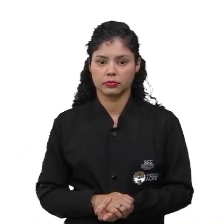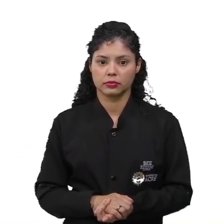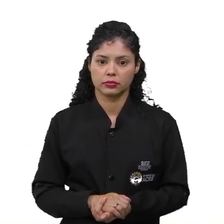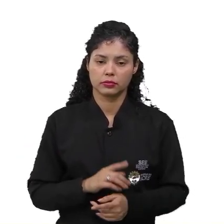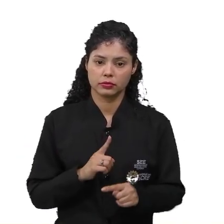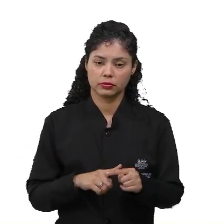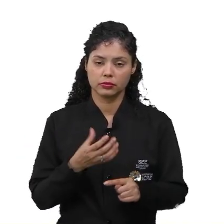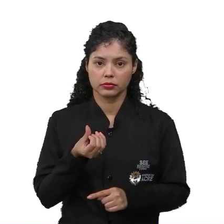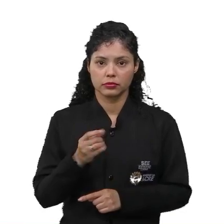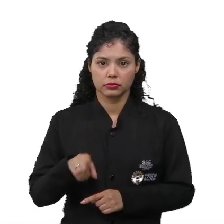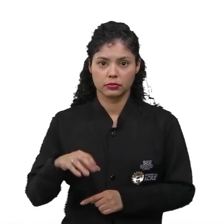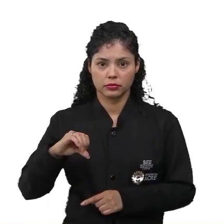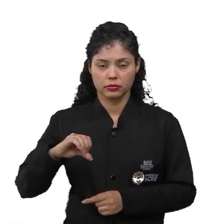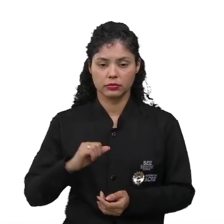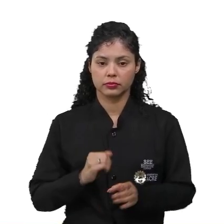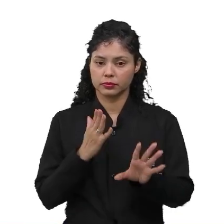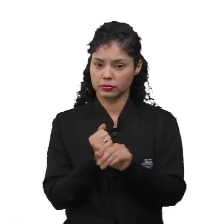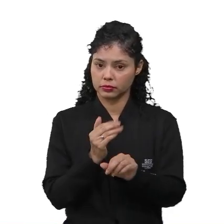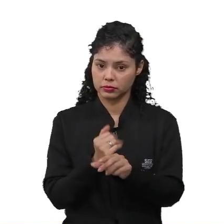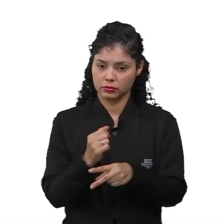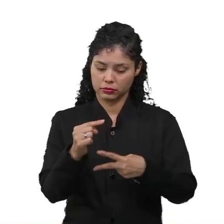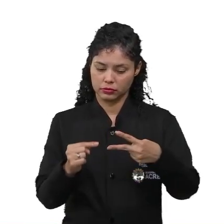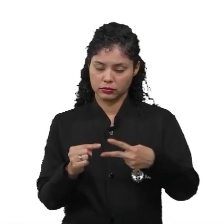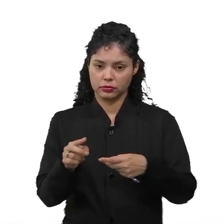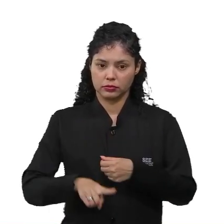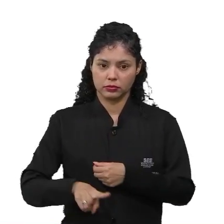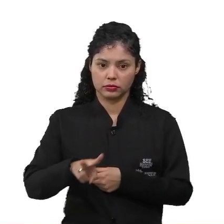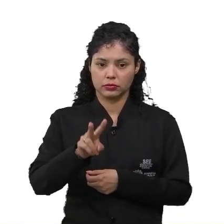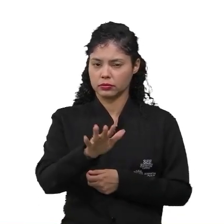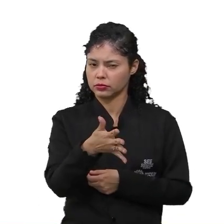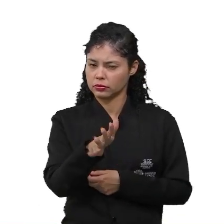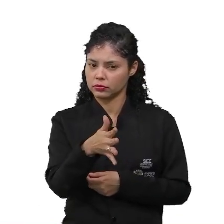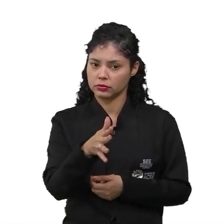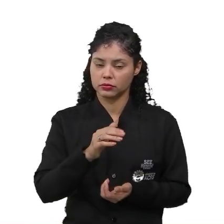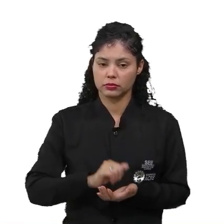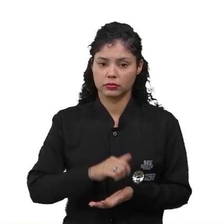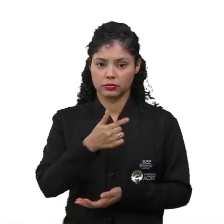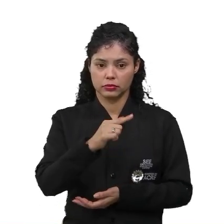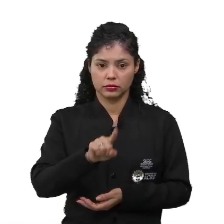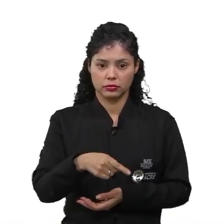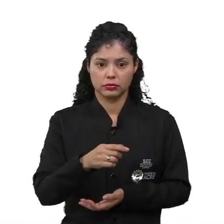6,9. Se você somar esses dois valores, dá aproximadamente